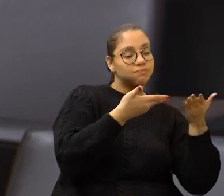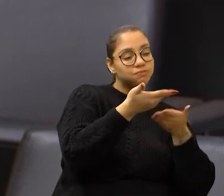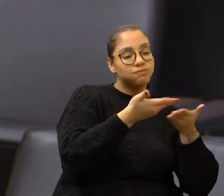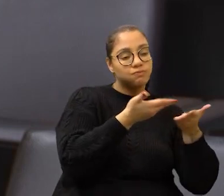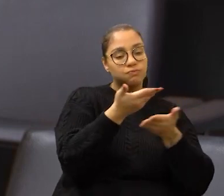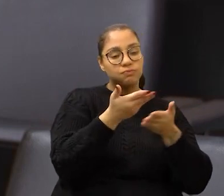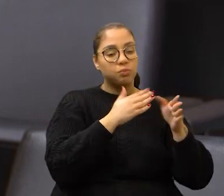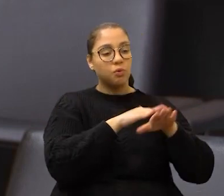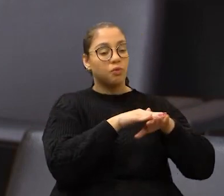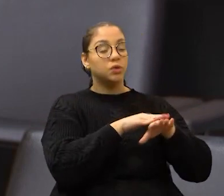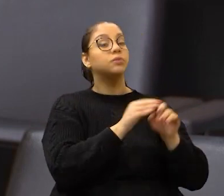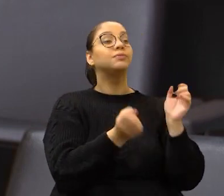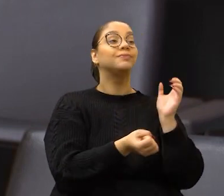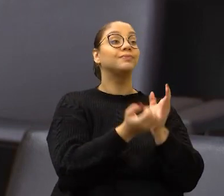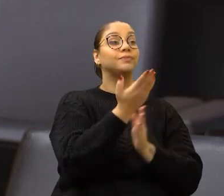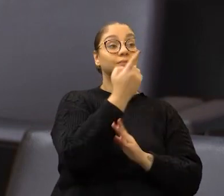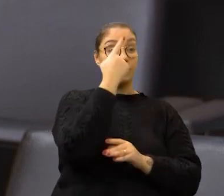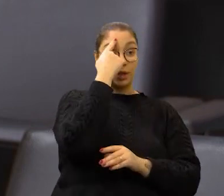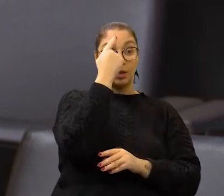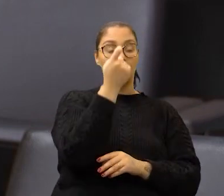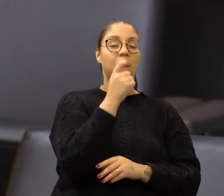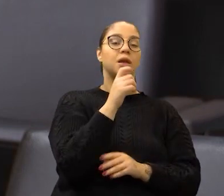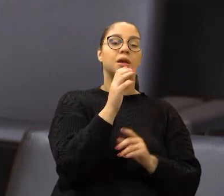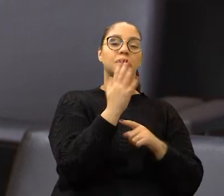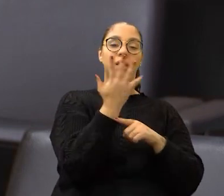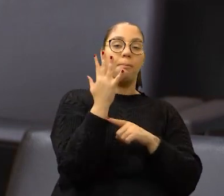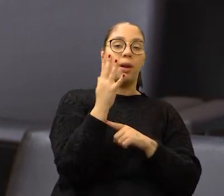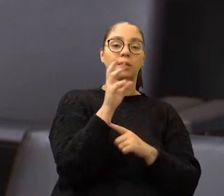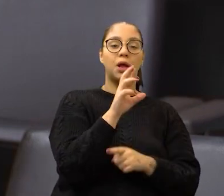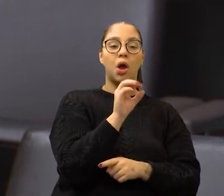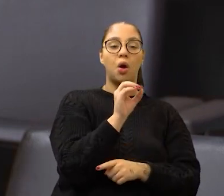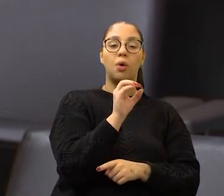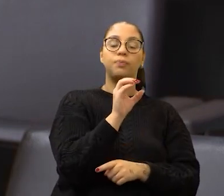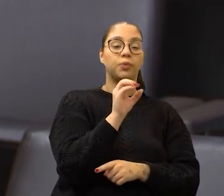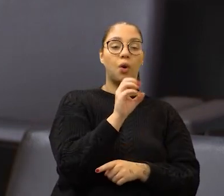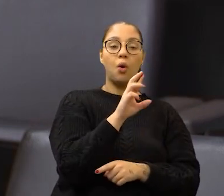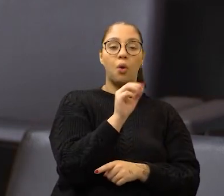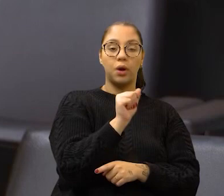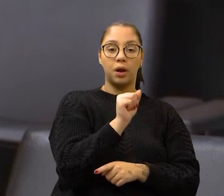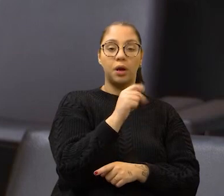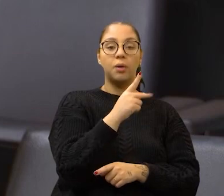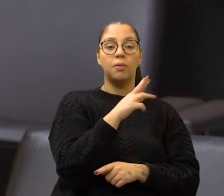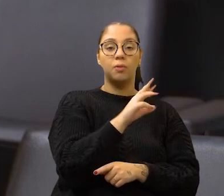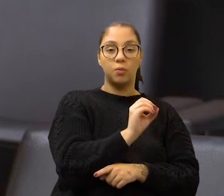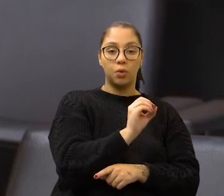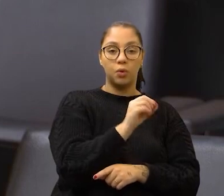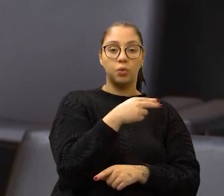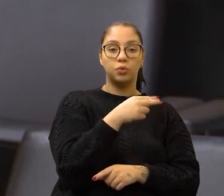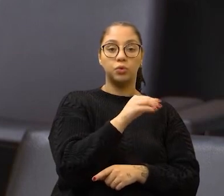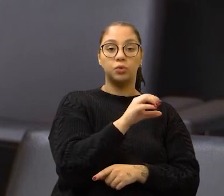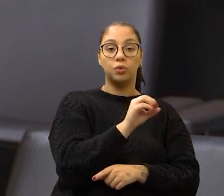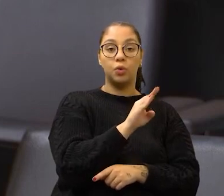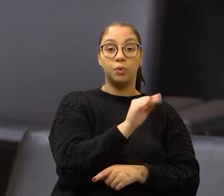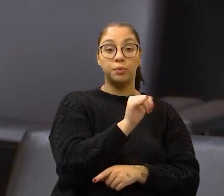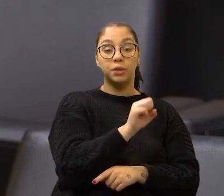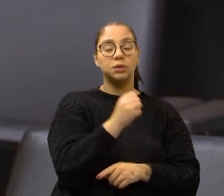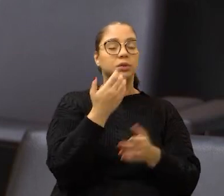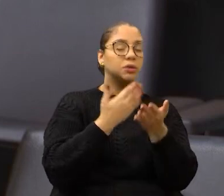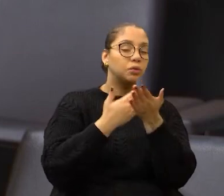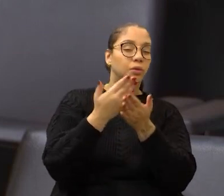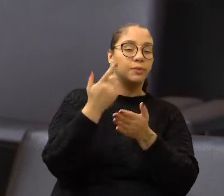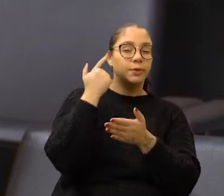a conversa sobre Ora Pro Nobis. Então, foi exatamente naquele ambiente que nós começamos a desenhar